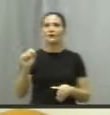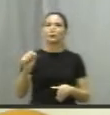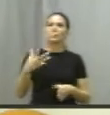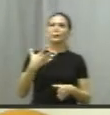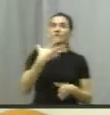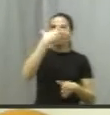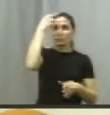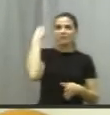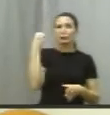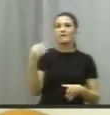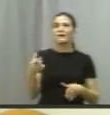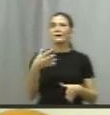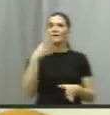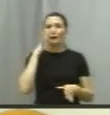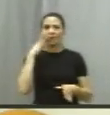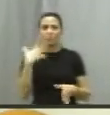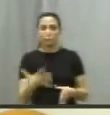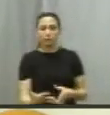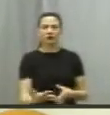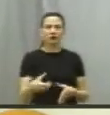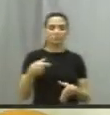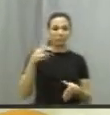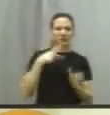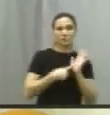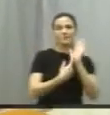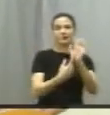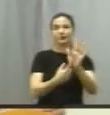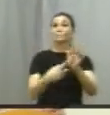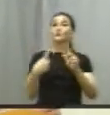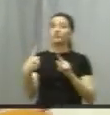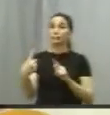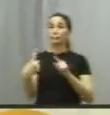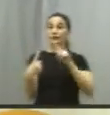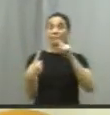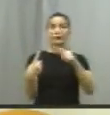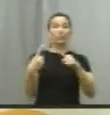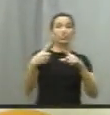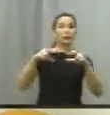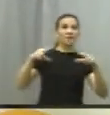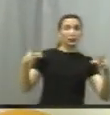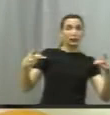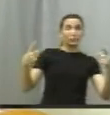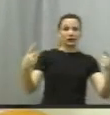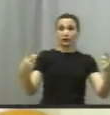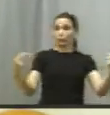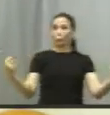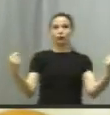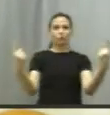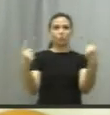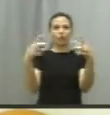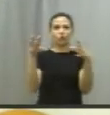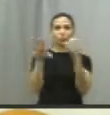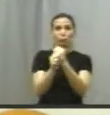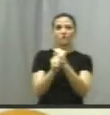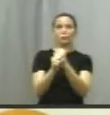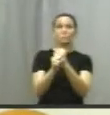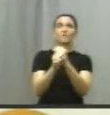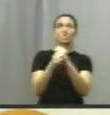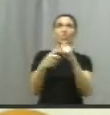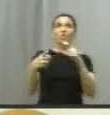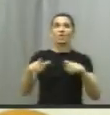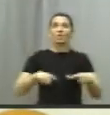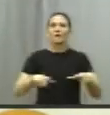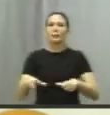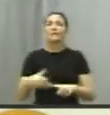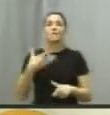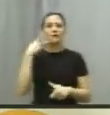desconsiderar as denúncias apresentadas. Uma coisa não exclui a outra. As duas coisas têm que ser feitas. E se o funcionário for do